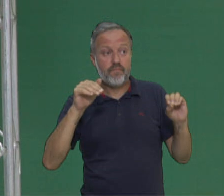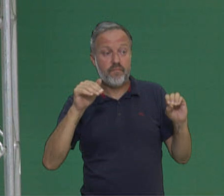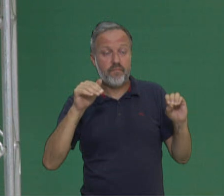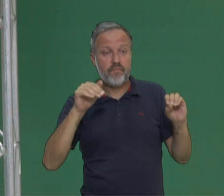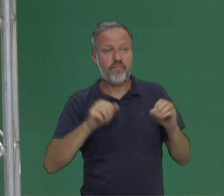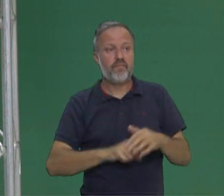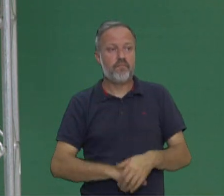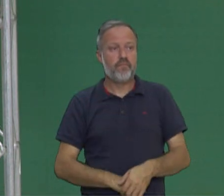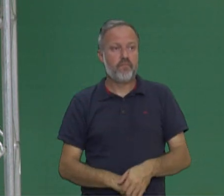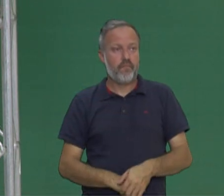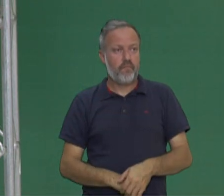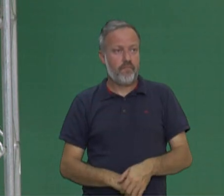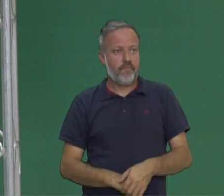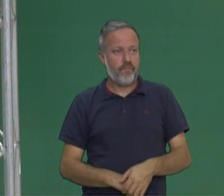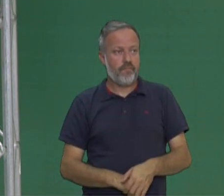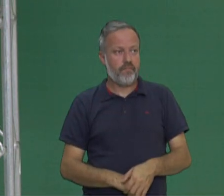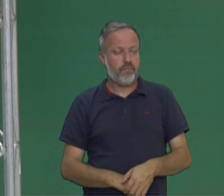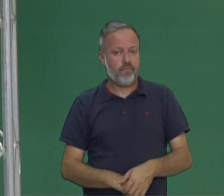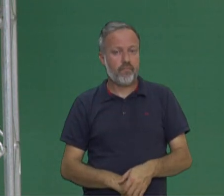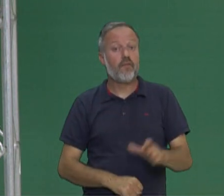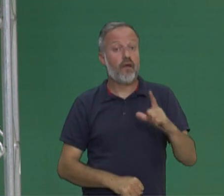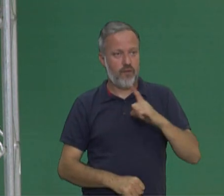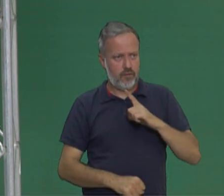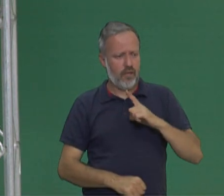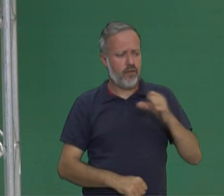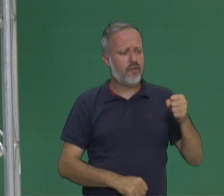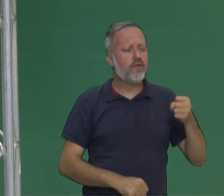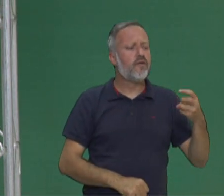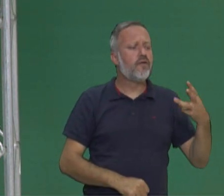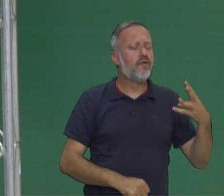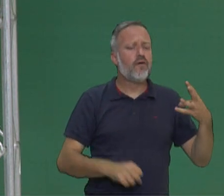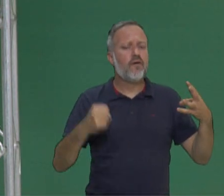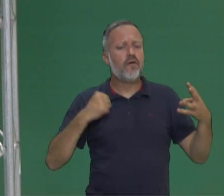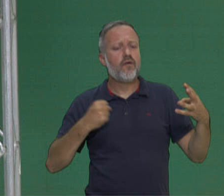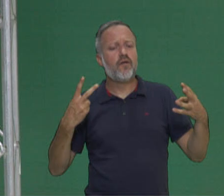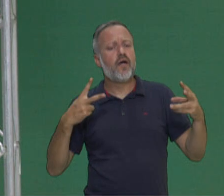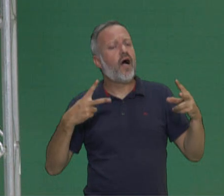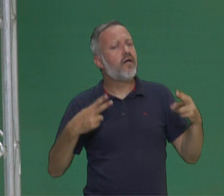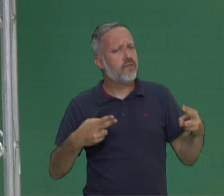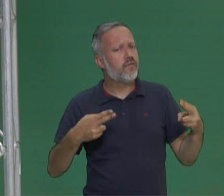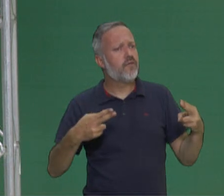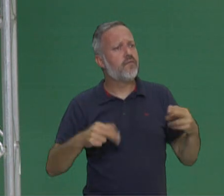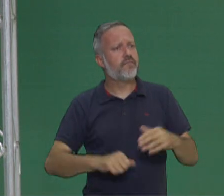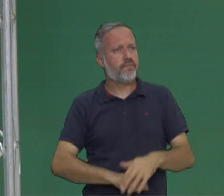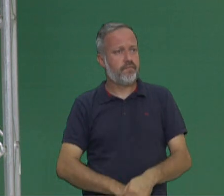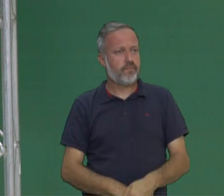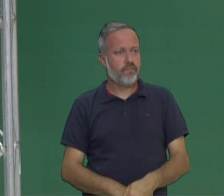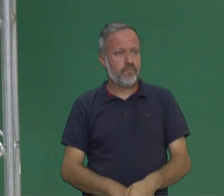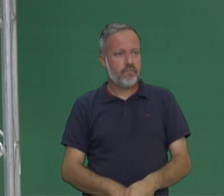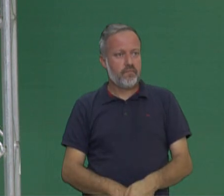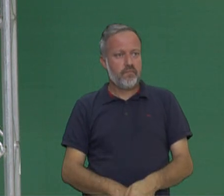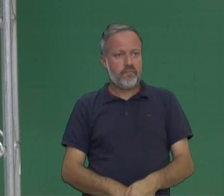Seja esperto. Existe isso? Existe. Vários átomos existem isso.